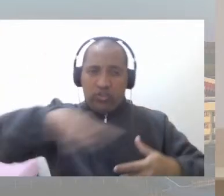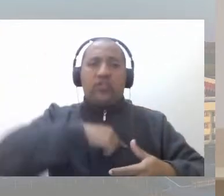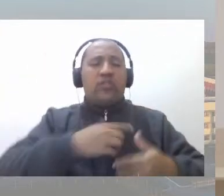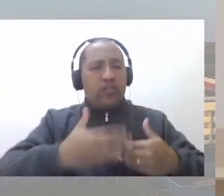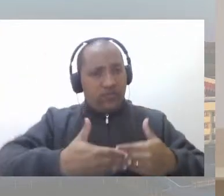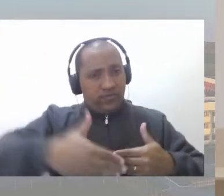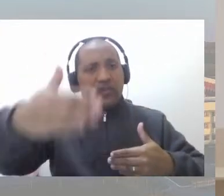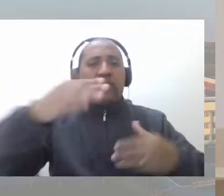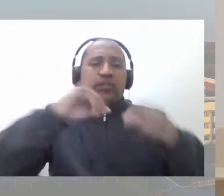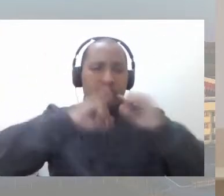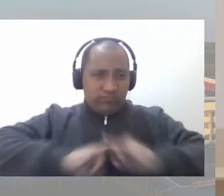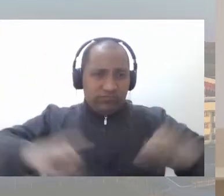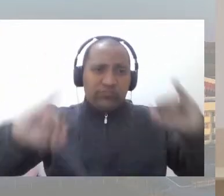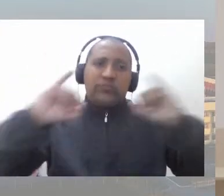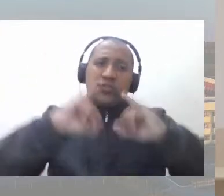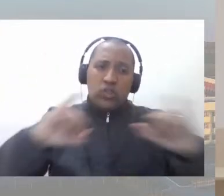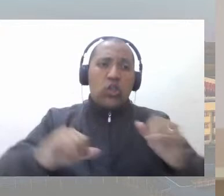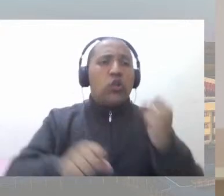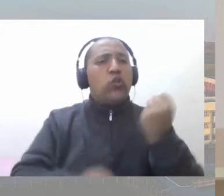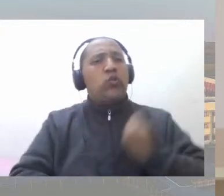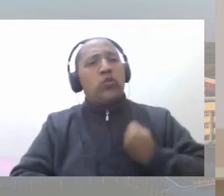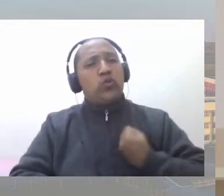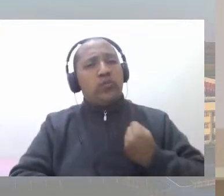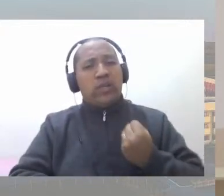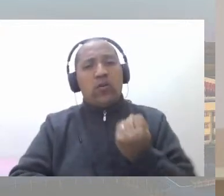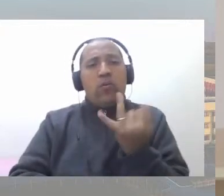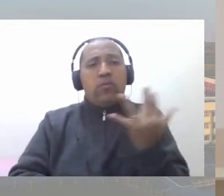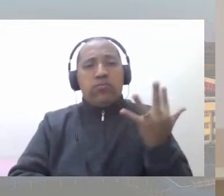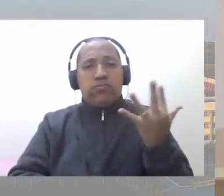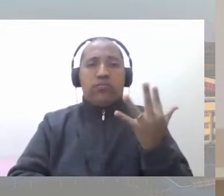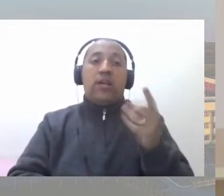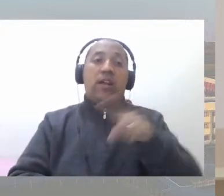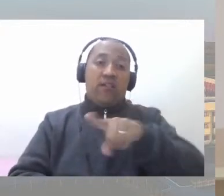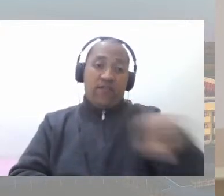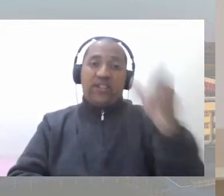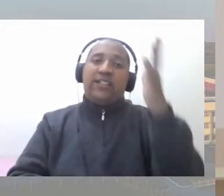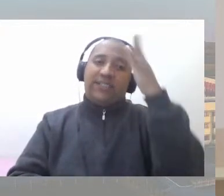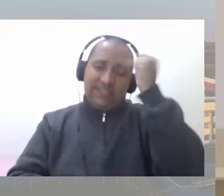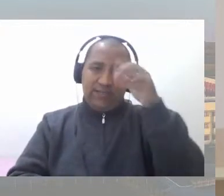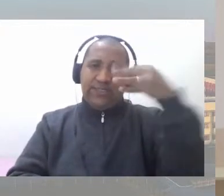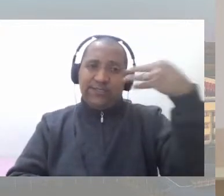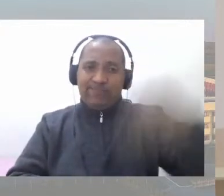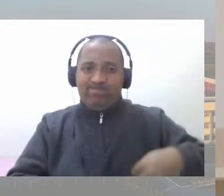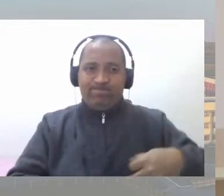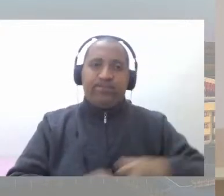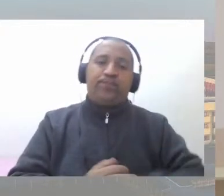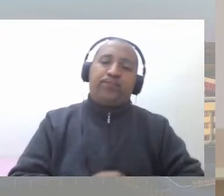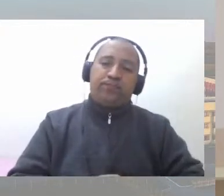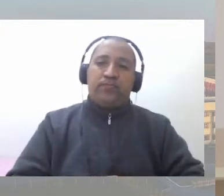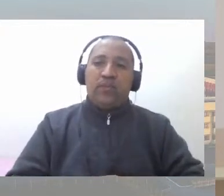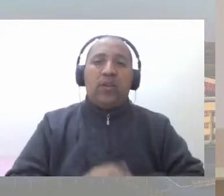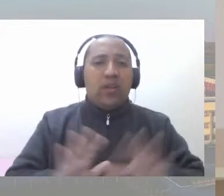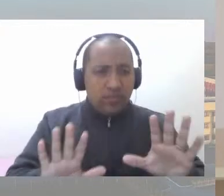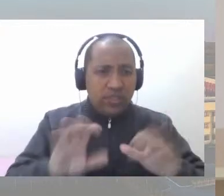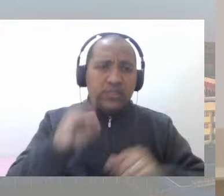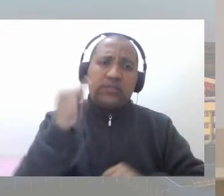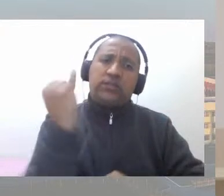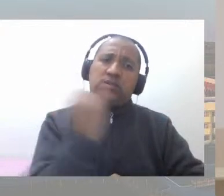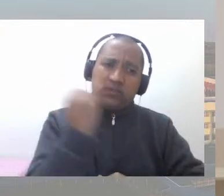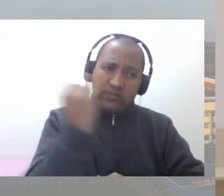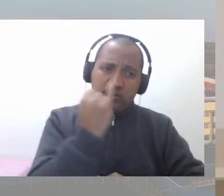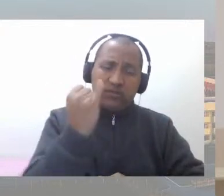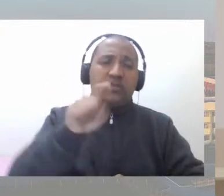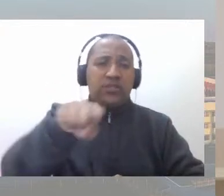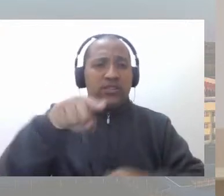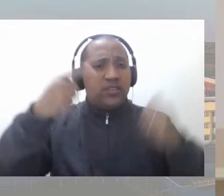nos comunicando, trazendo mais números, né, para que todo mundo fique a par. Mas o mais importante, né, de ressaltar